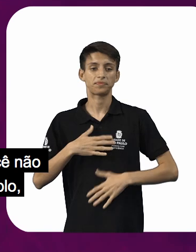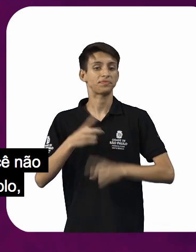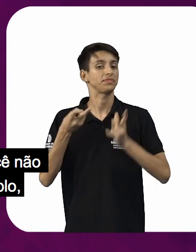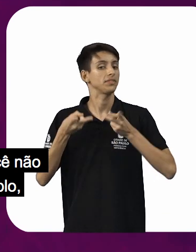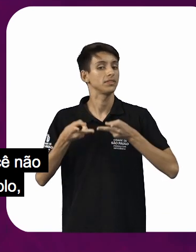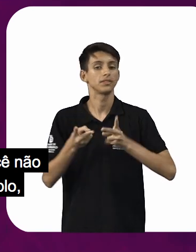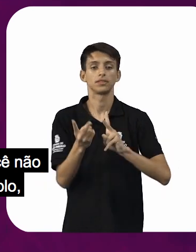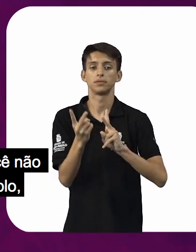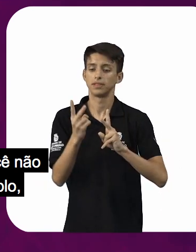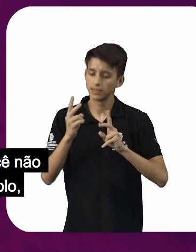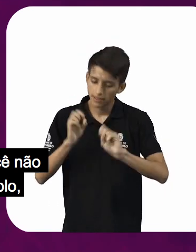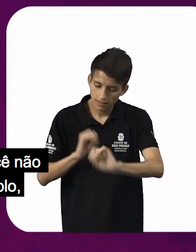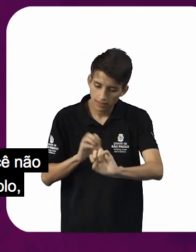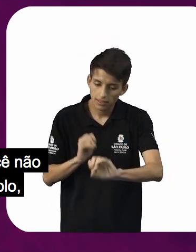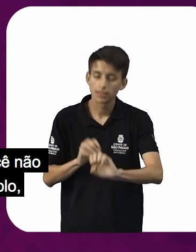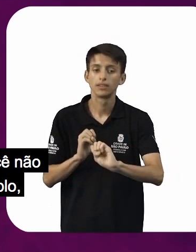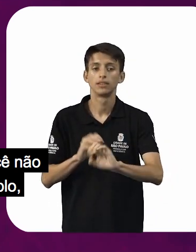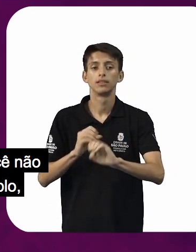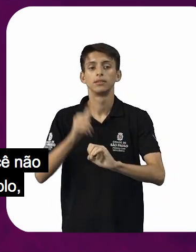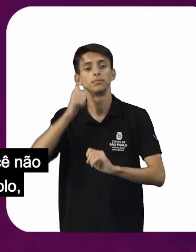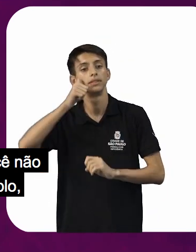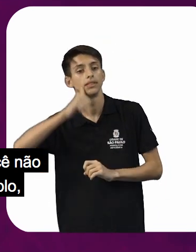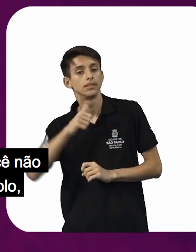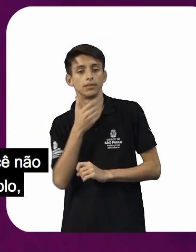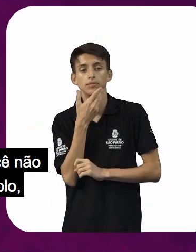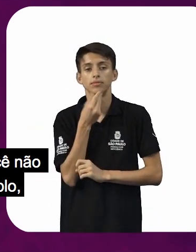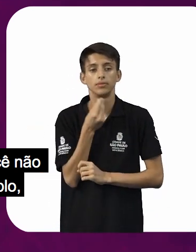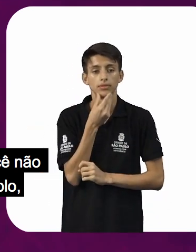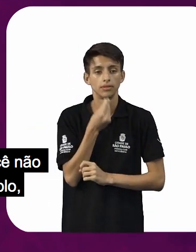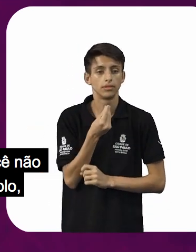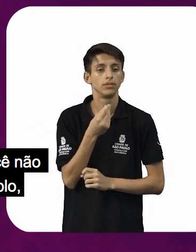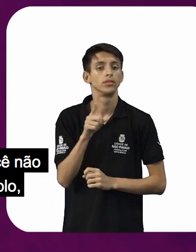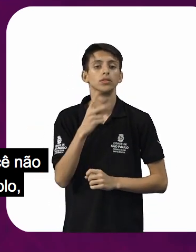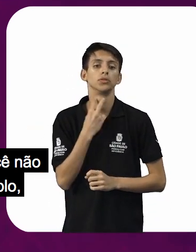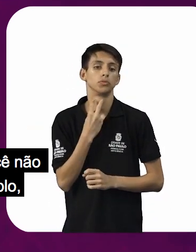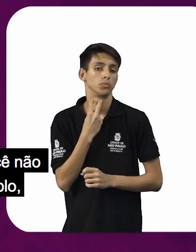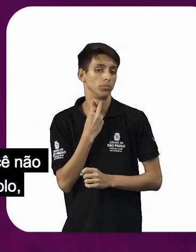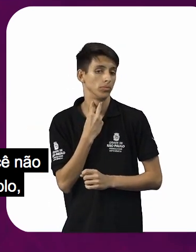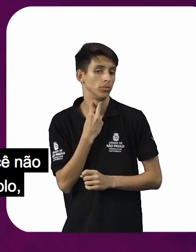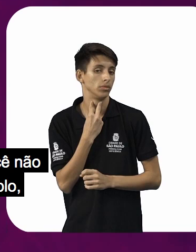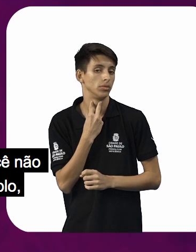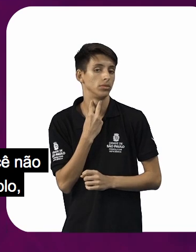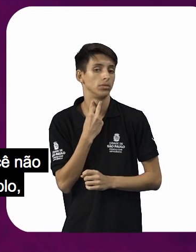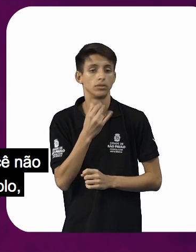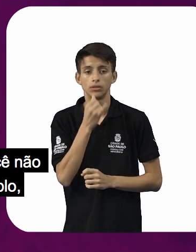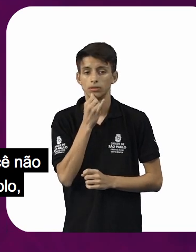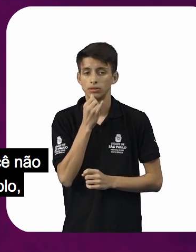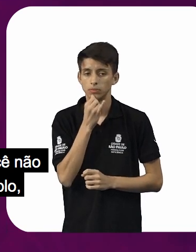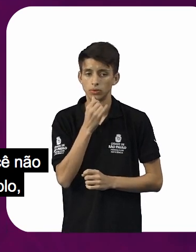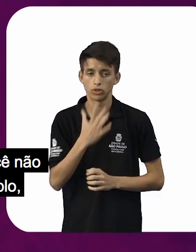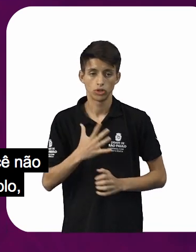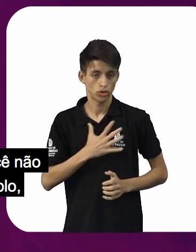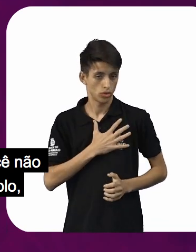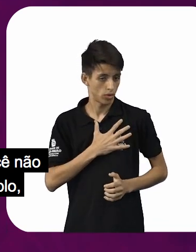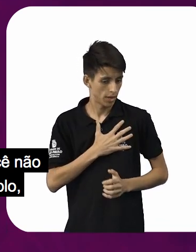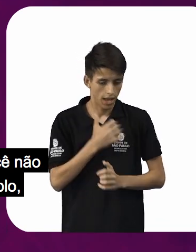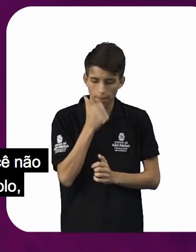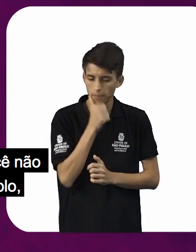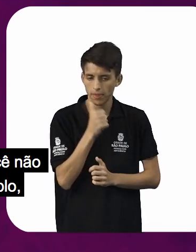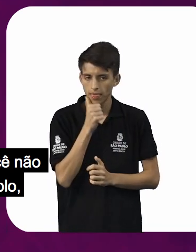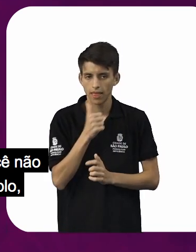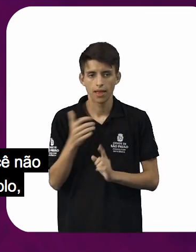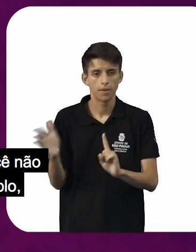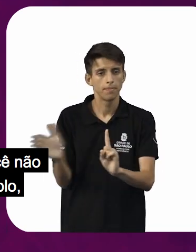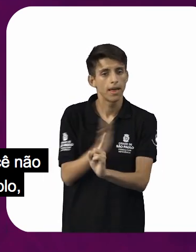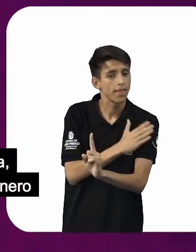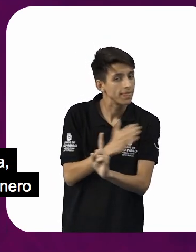desde sempre, desde criança. Ensinar aos meninos e às meninas em que você não pode, por exemplo, tocar no corpo da menina,